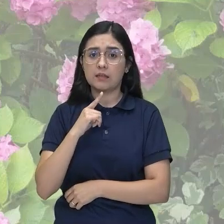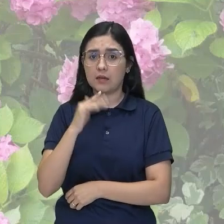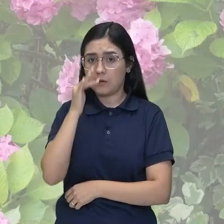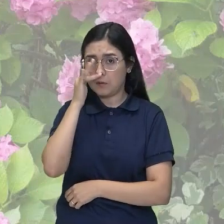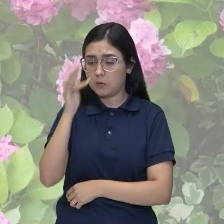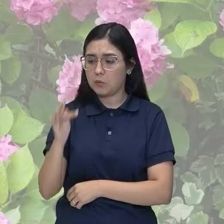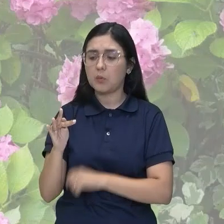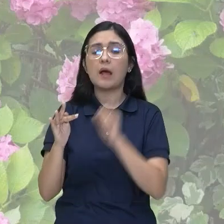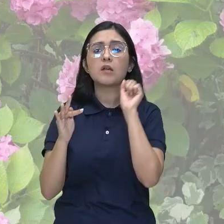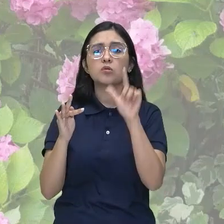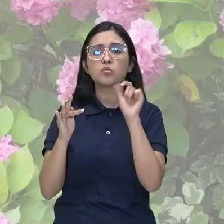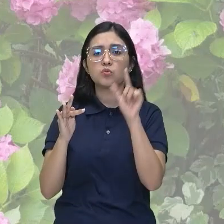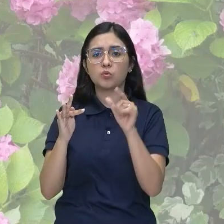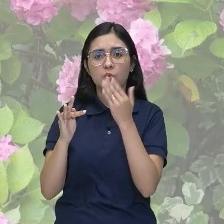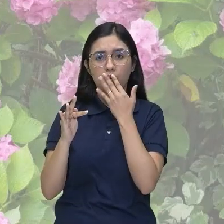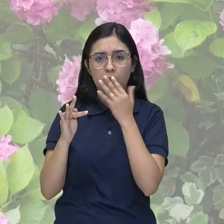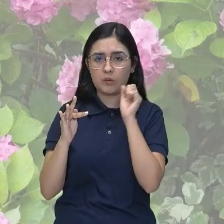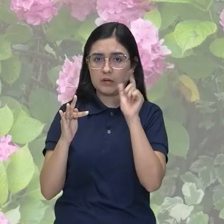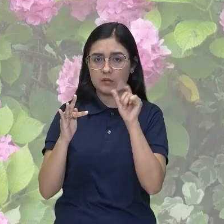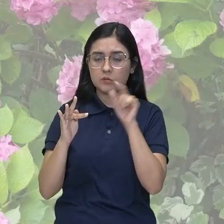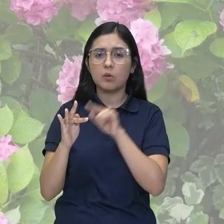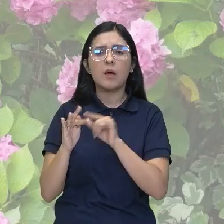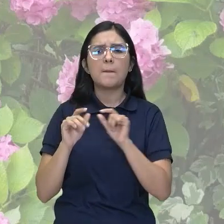E quando ela está